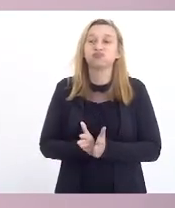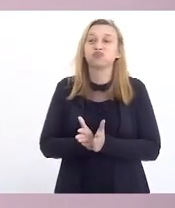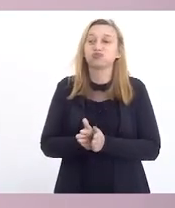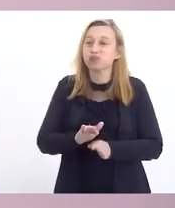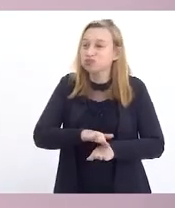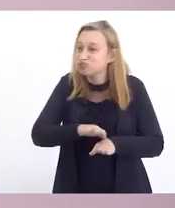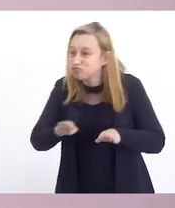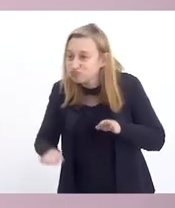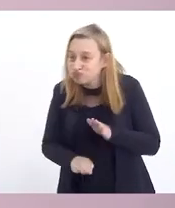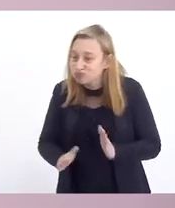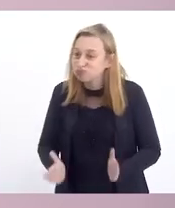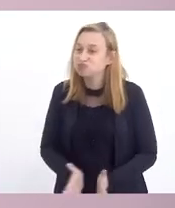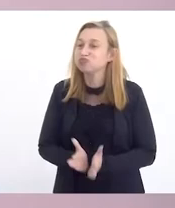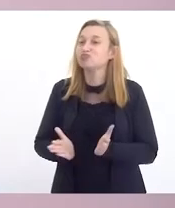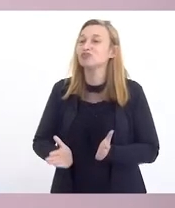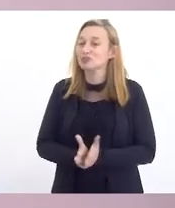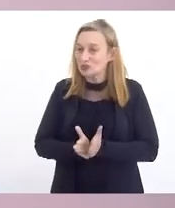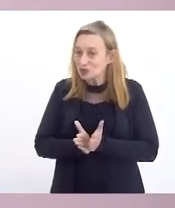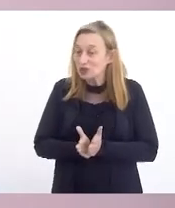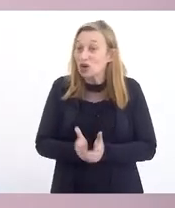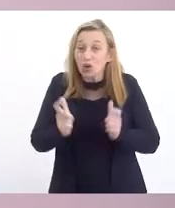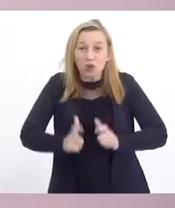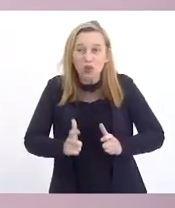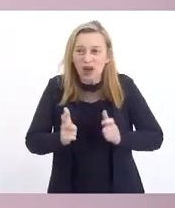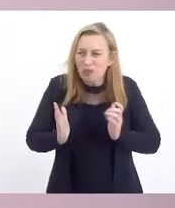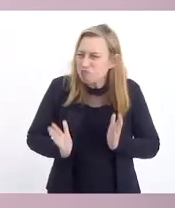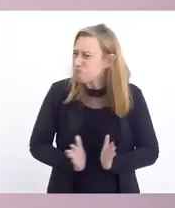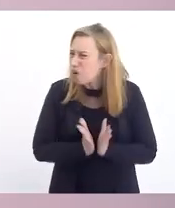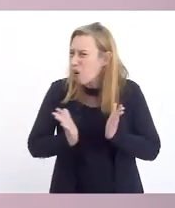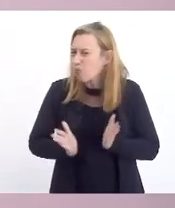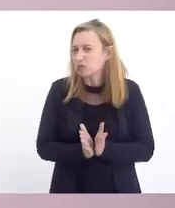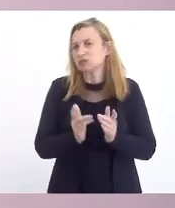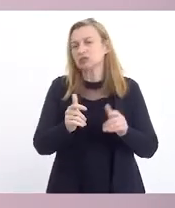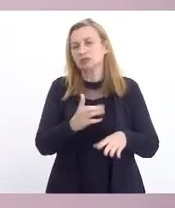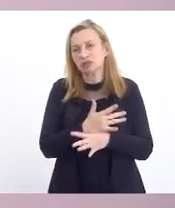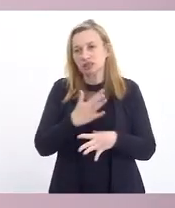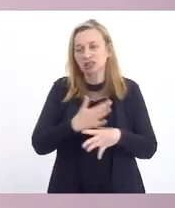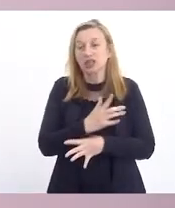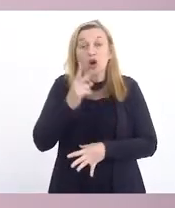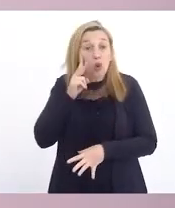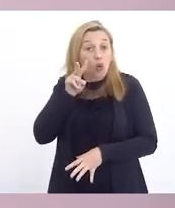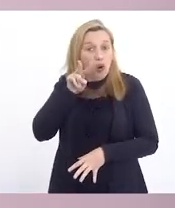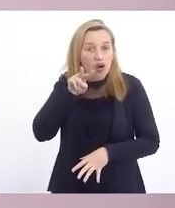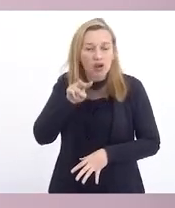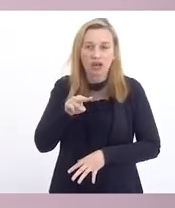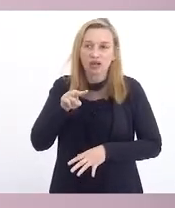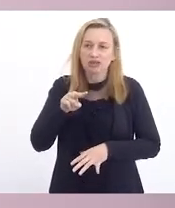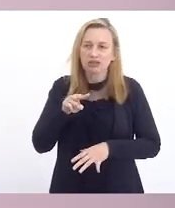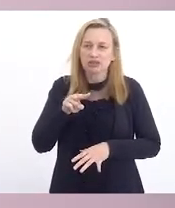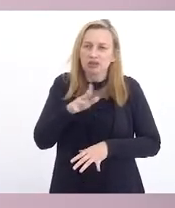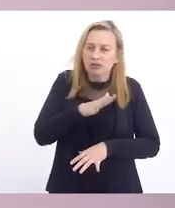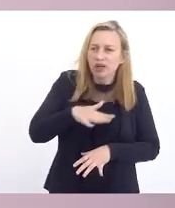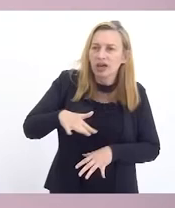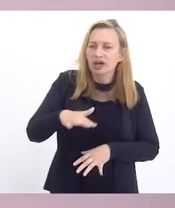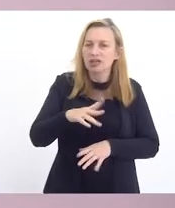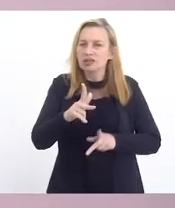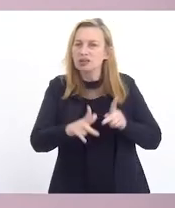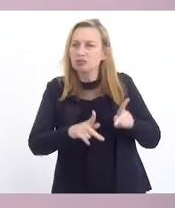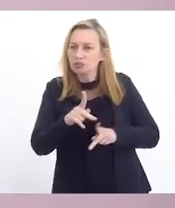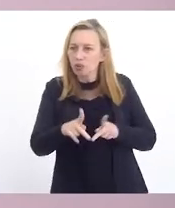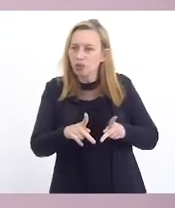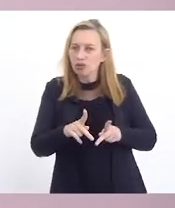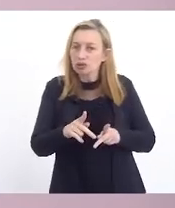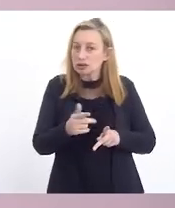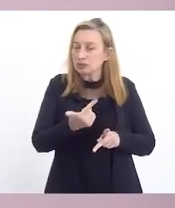o miserável, normalmente em locais muito carentes da cidade. Um olhar para essa população, porque